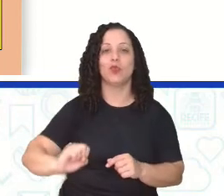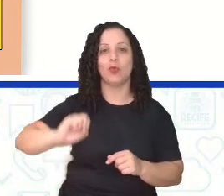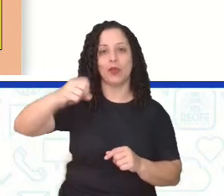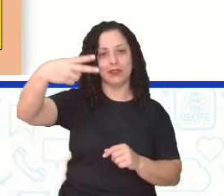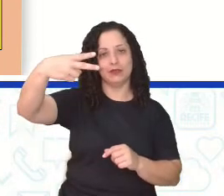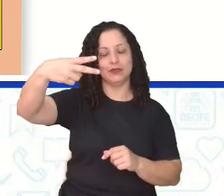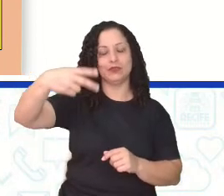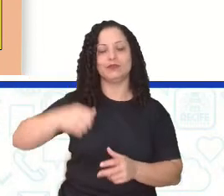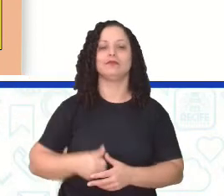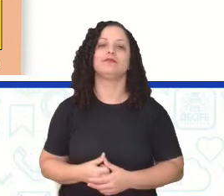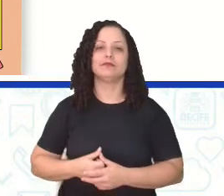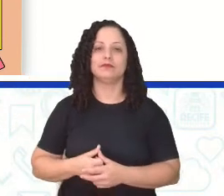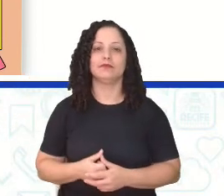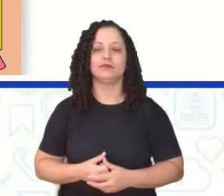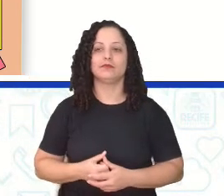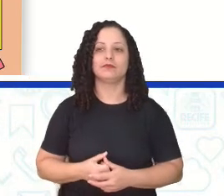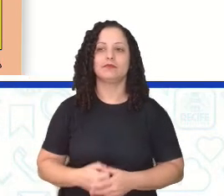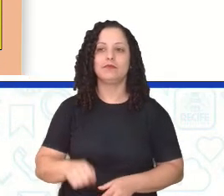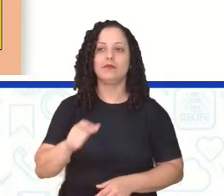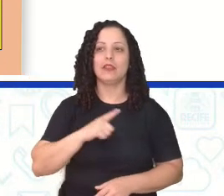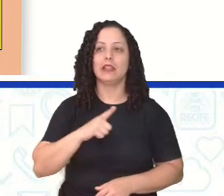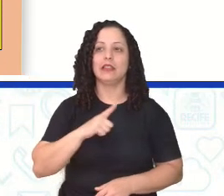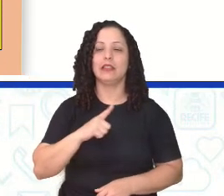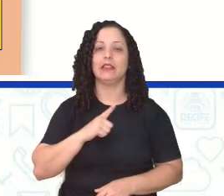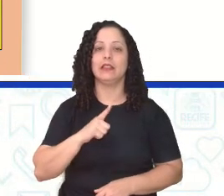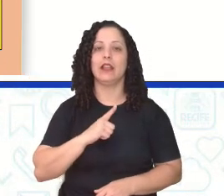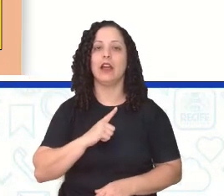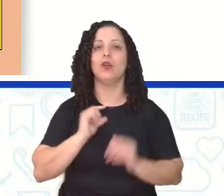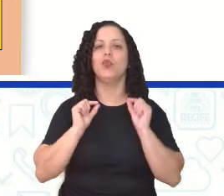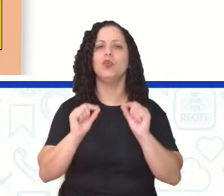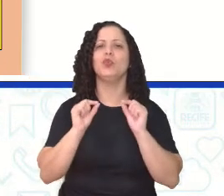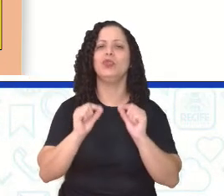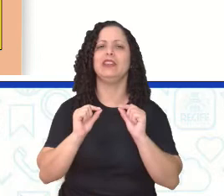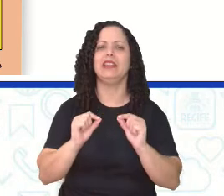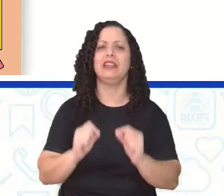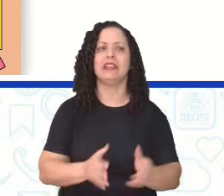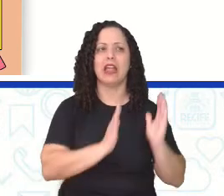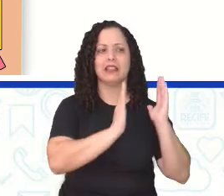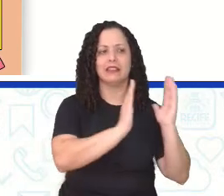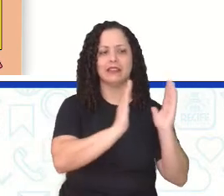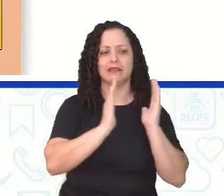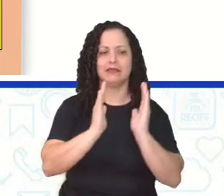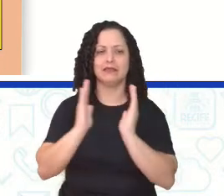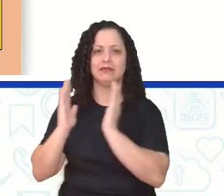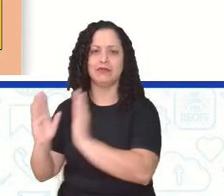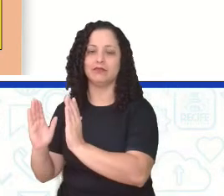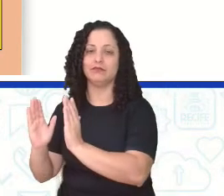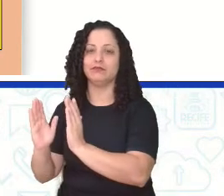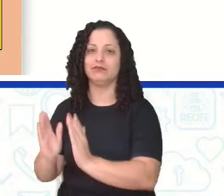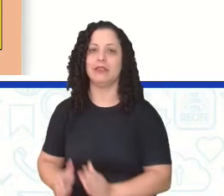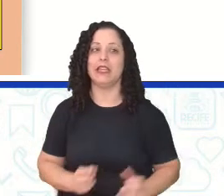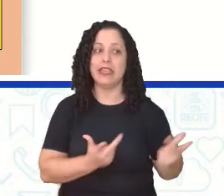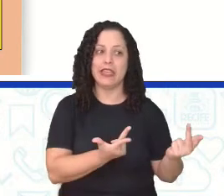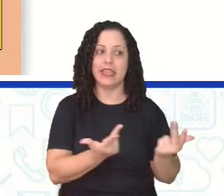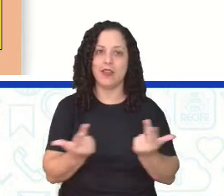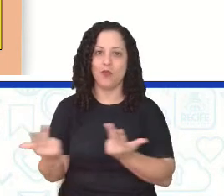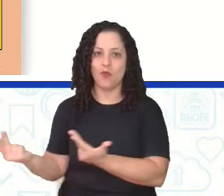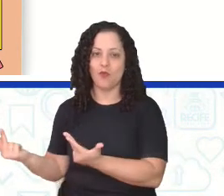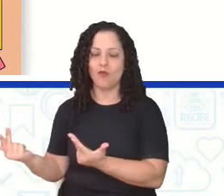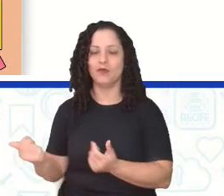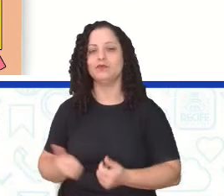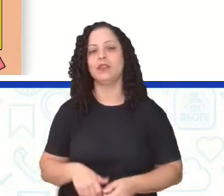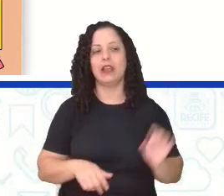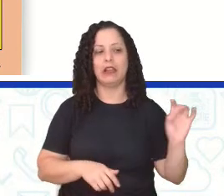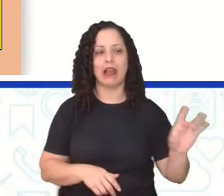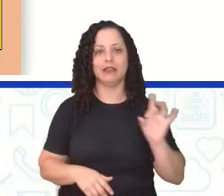resposta. Dividido em 3 faixas da mesma largura. Cada uma das faixas está dividida